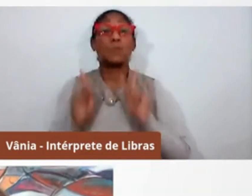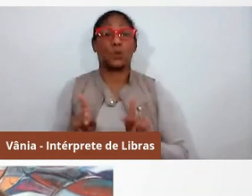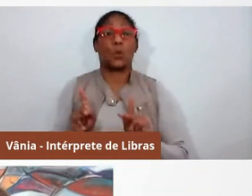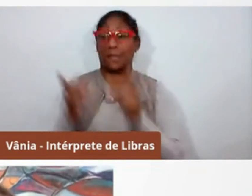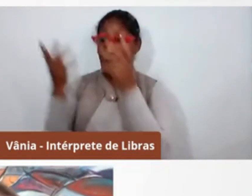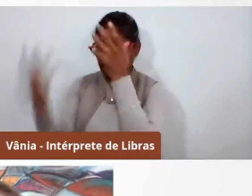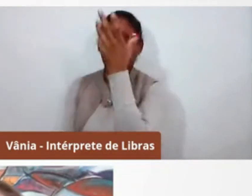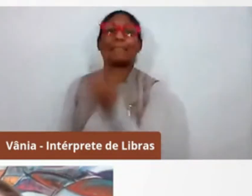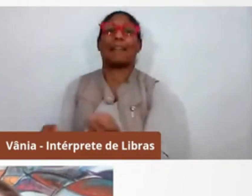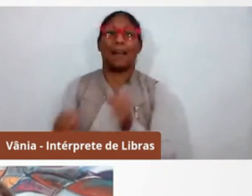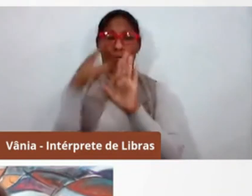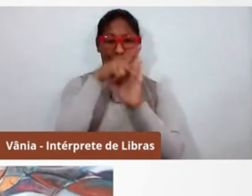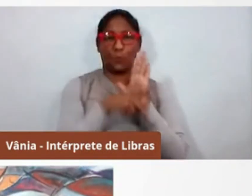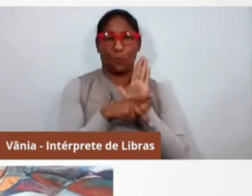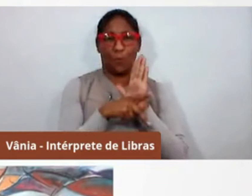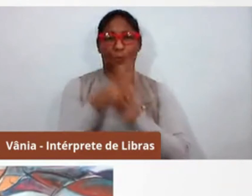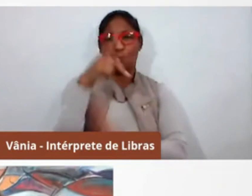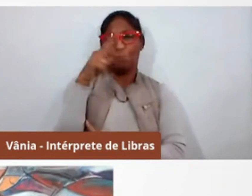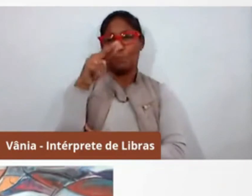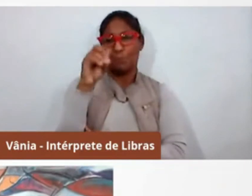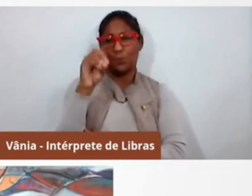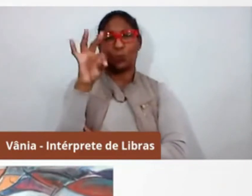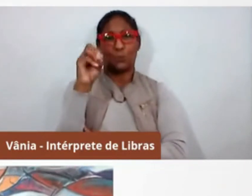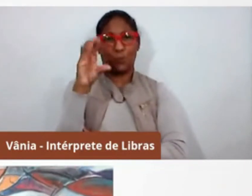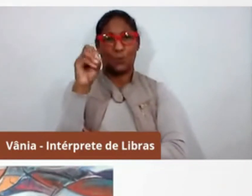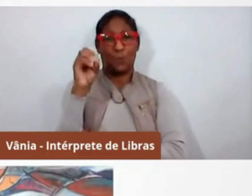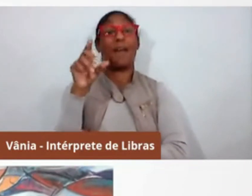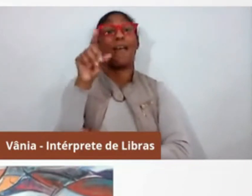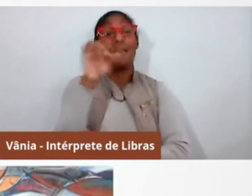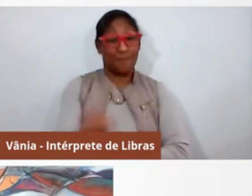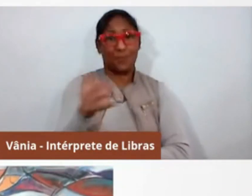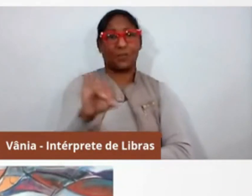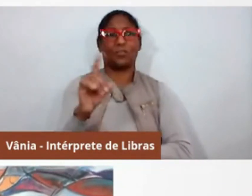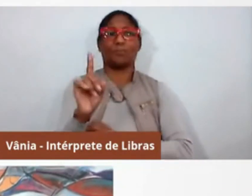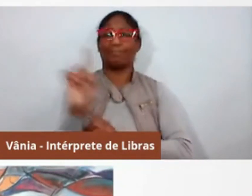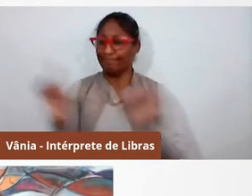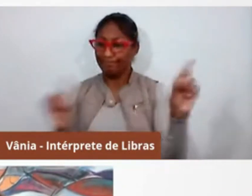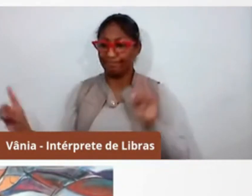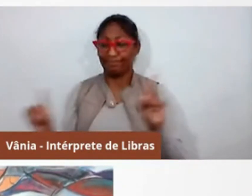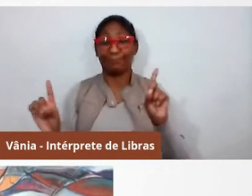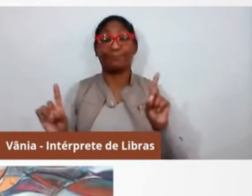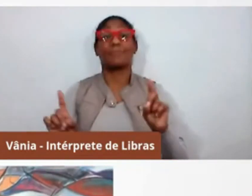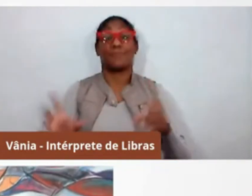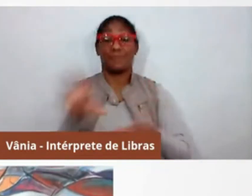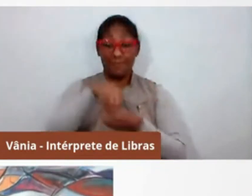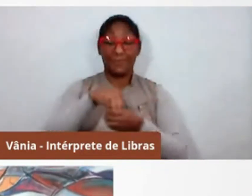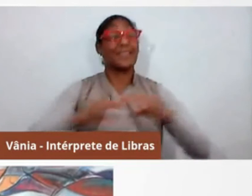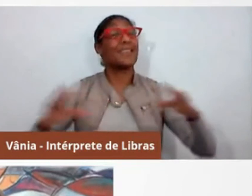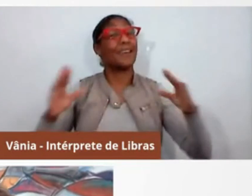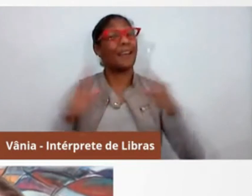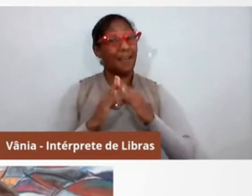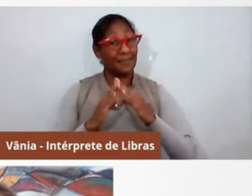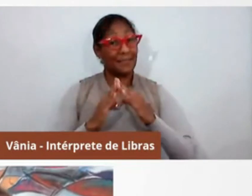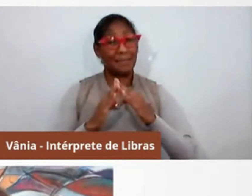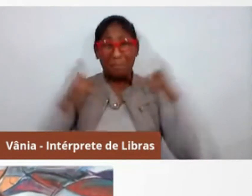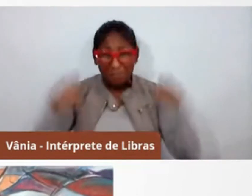aos protocolos e a importância disso, de manterem o distanciamento, ficarem em casa sempre que possível, sai quem